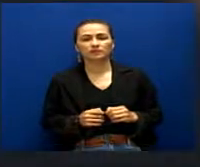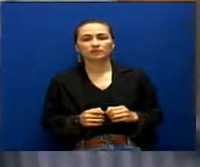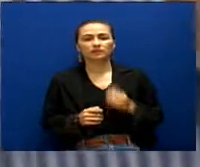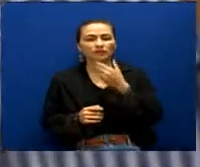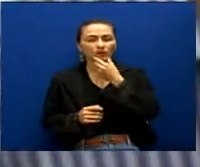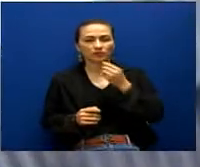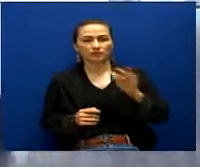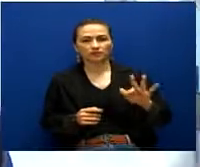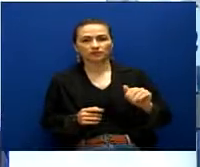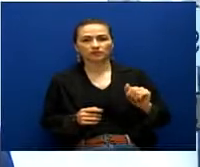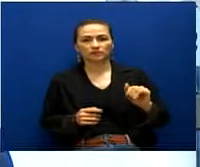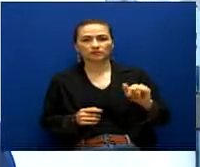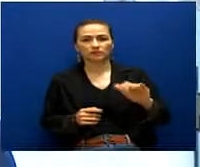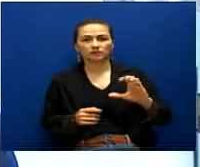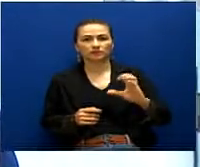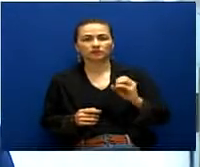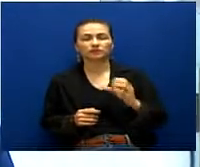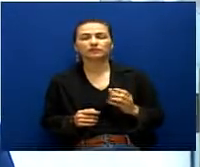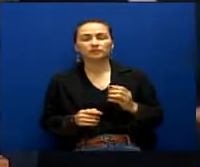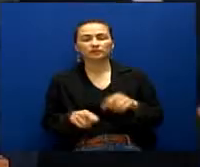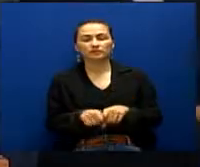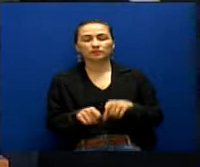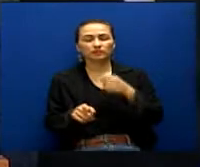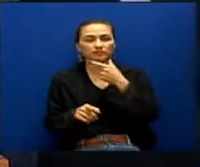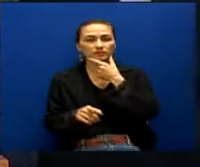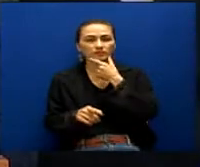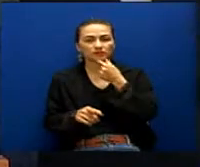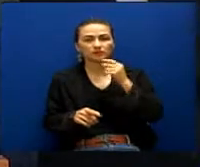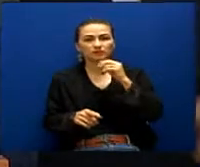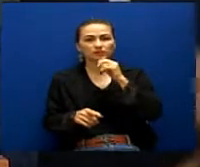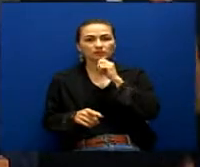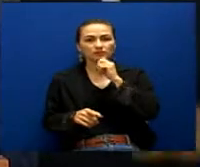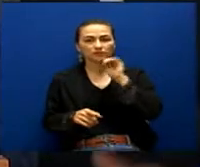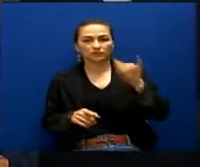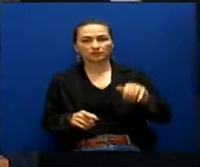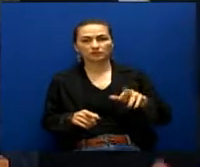Fábio Domino. Silvano Júnior, voto.